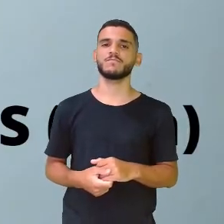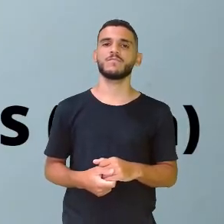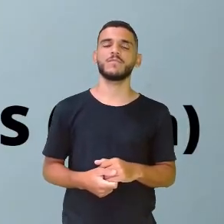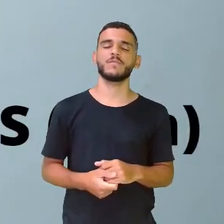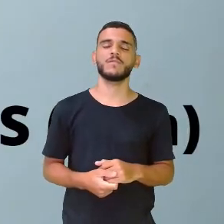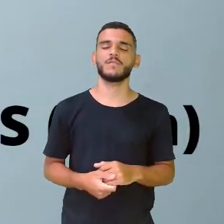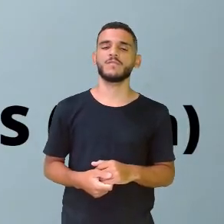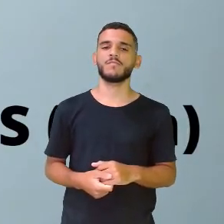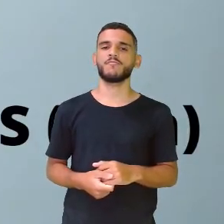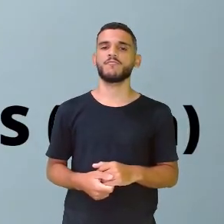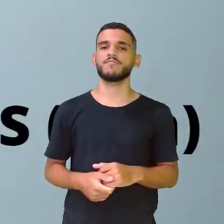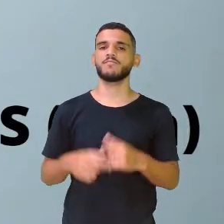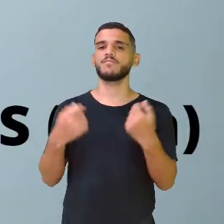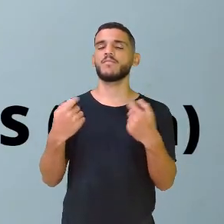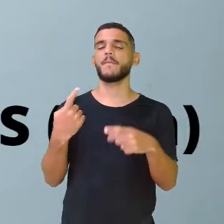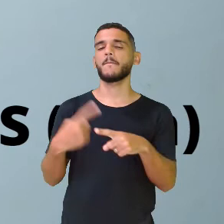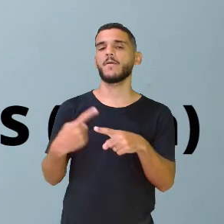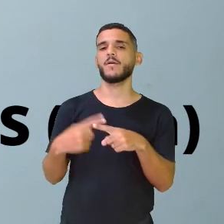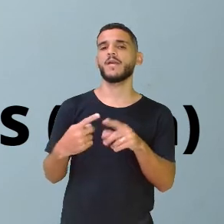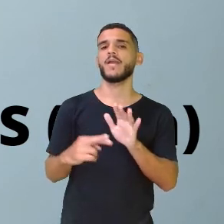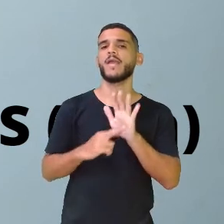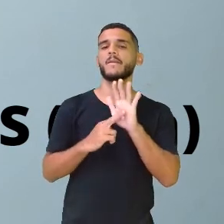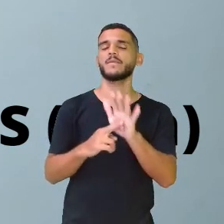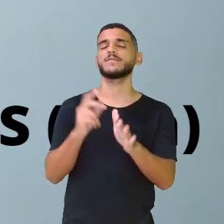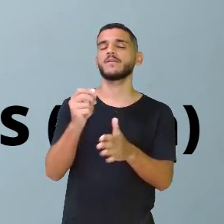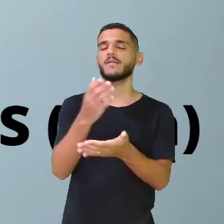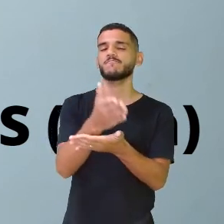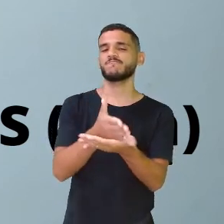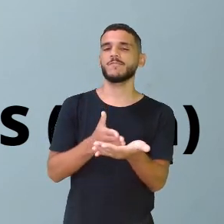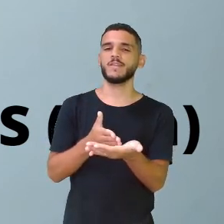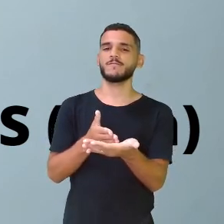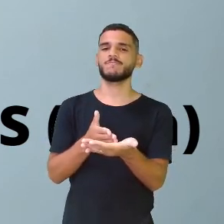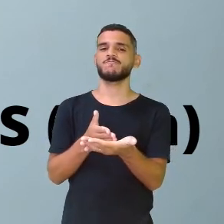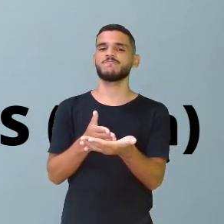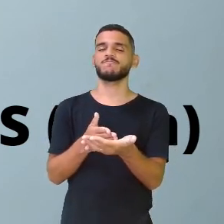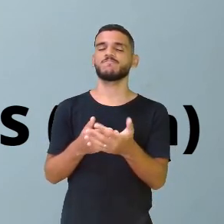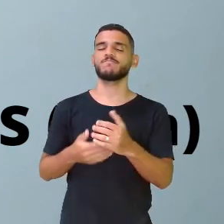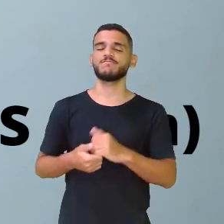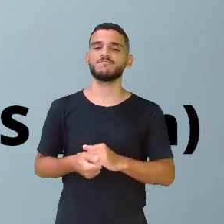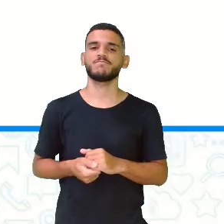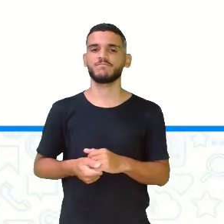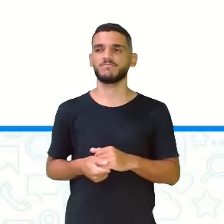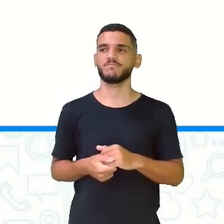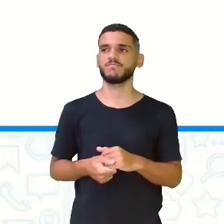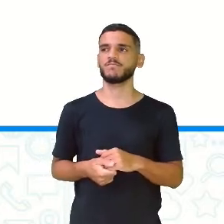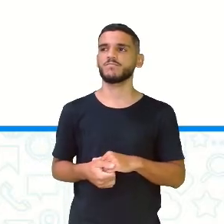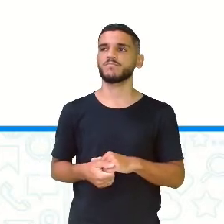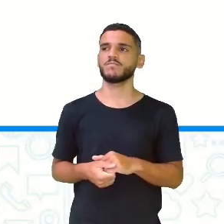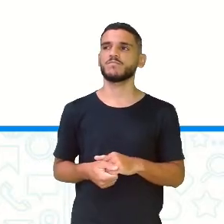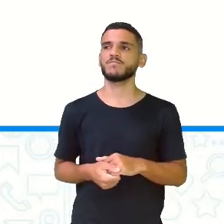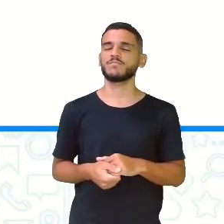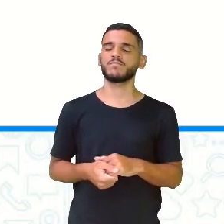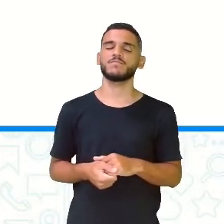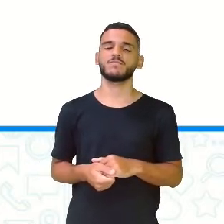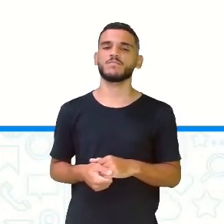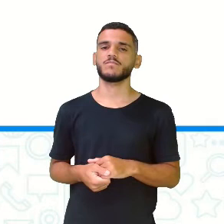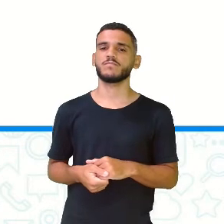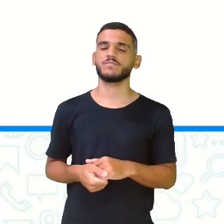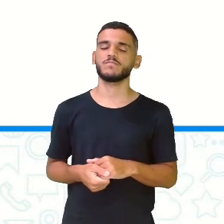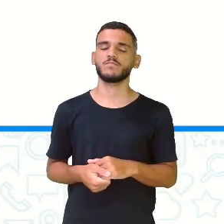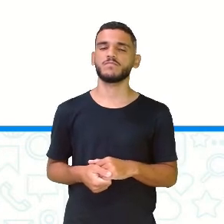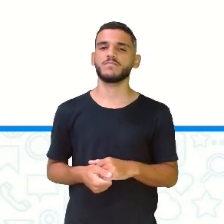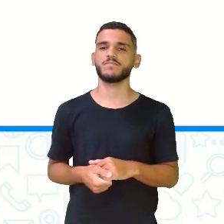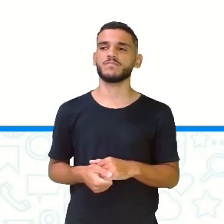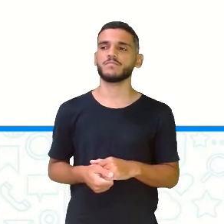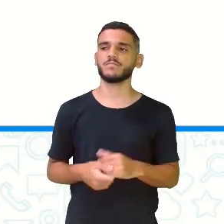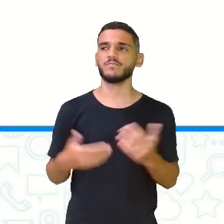do centímetro, que aí representa meio, metade, 0,5. Olha, eu quero